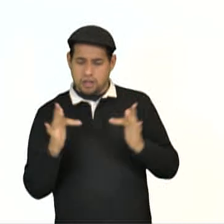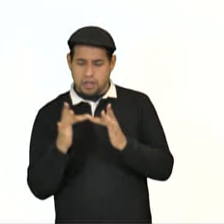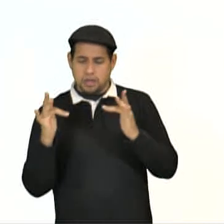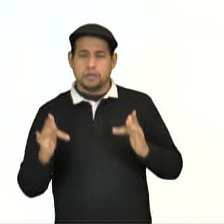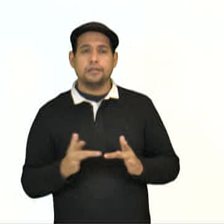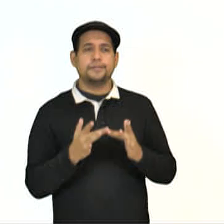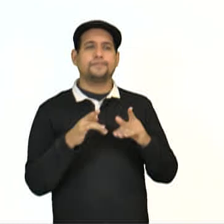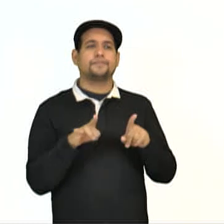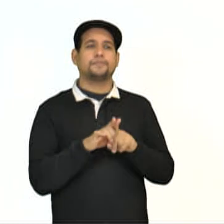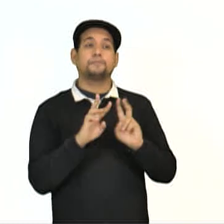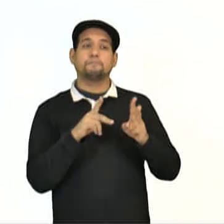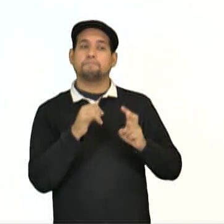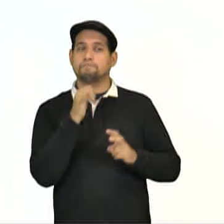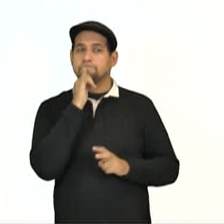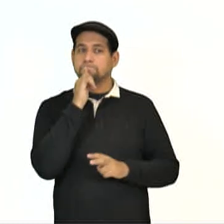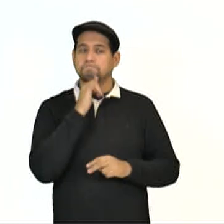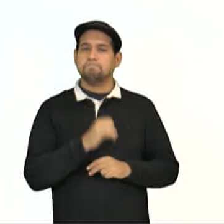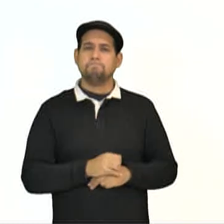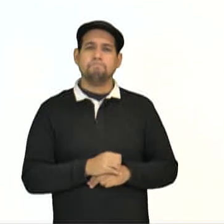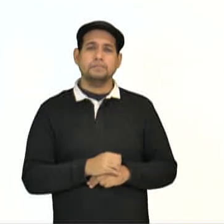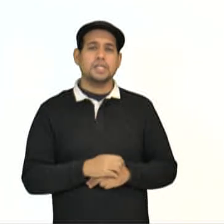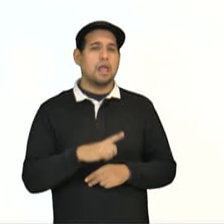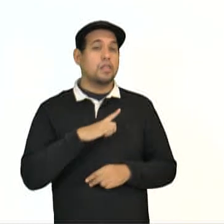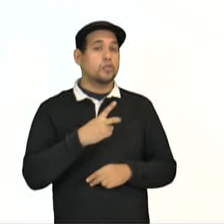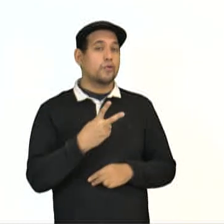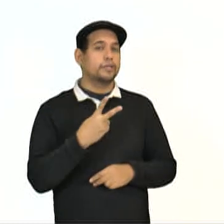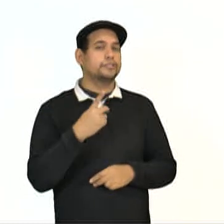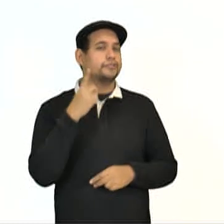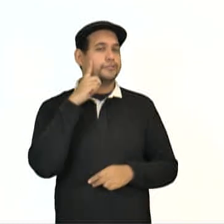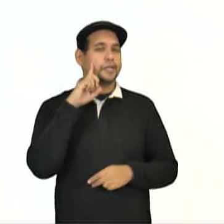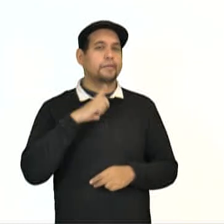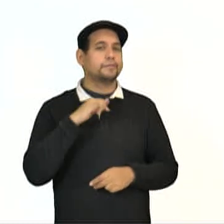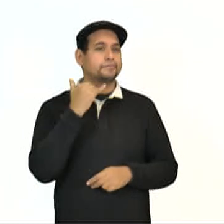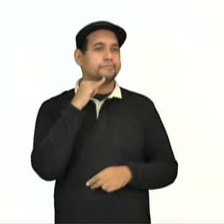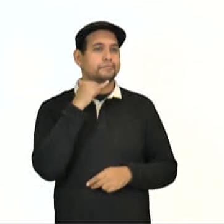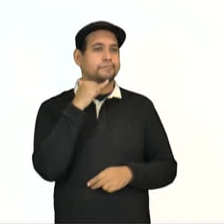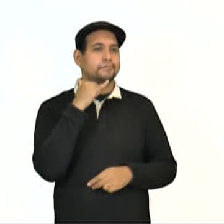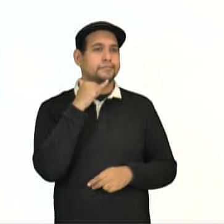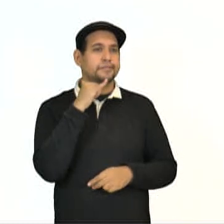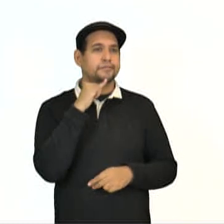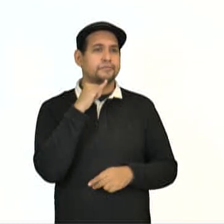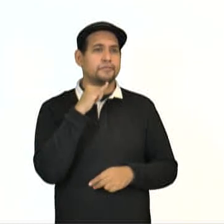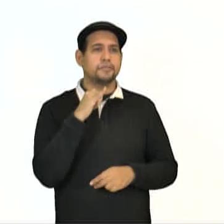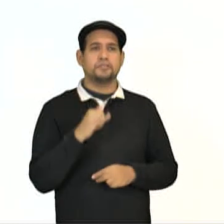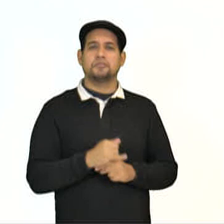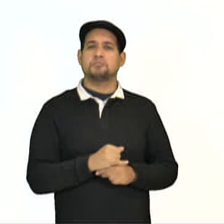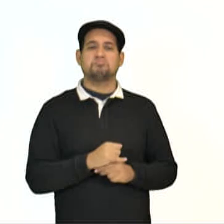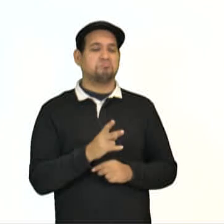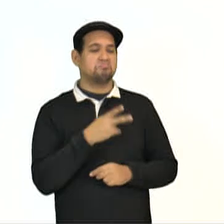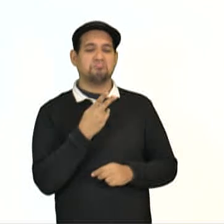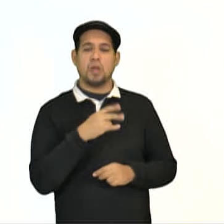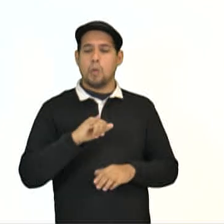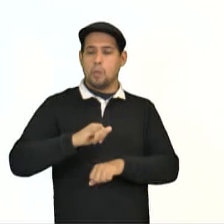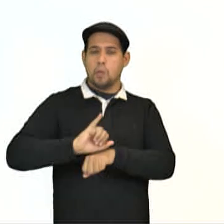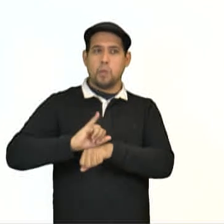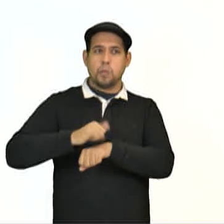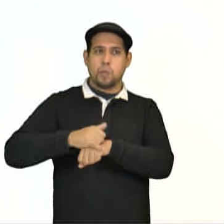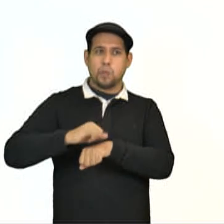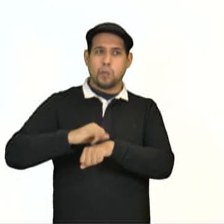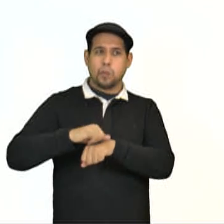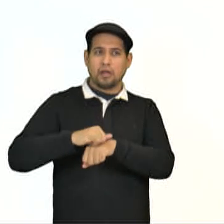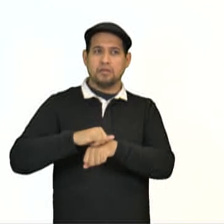também, né? Olha esse exemplo. Há 2 dias meu telefone não fala, nem toca,